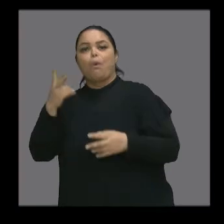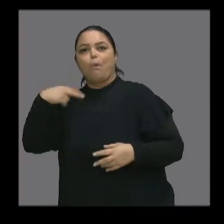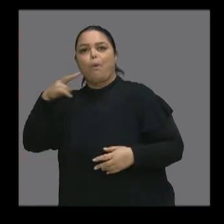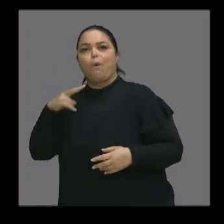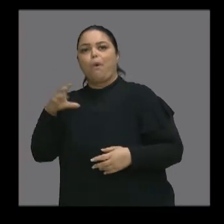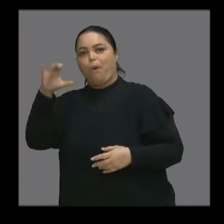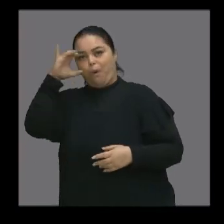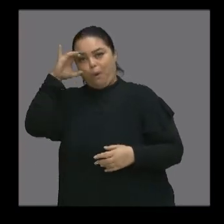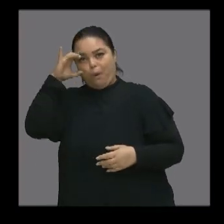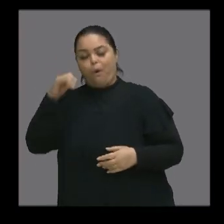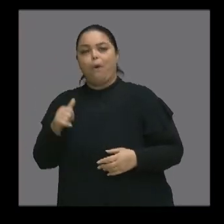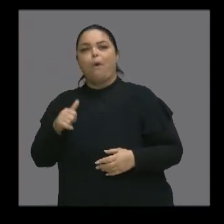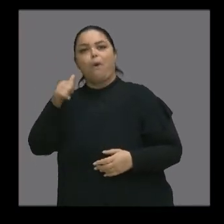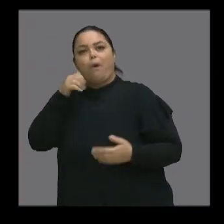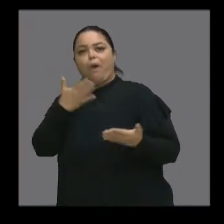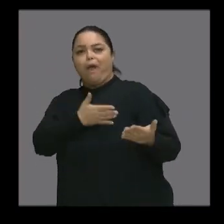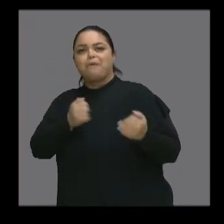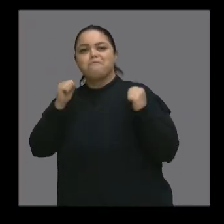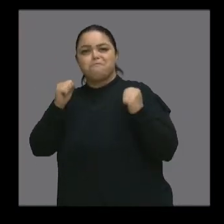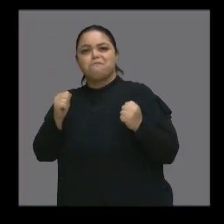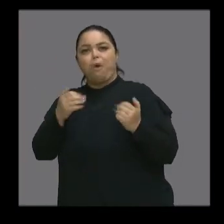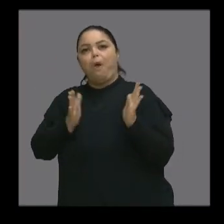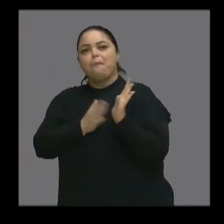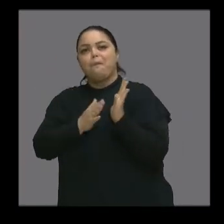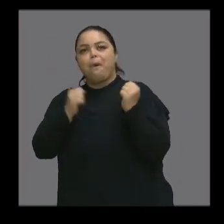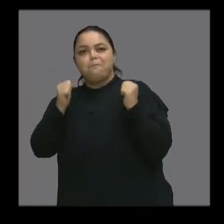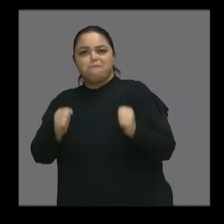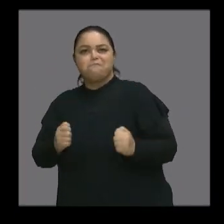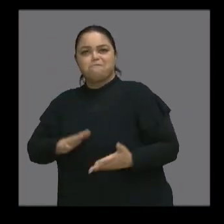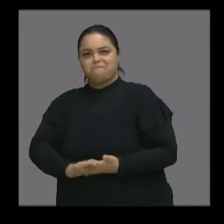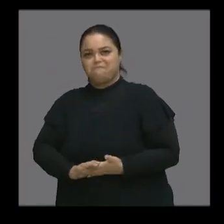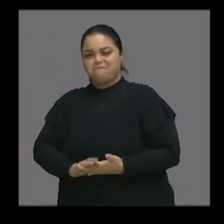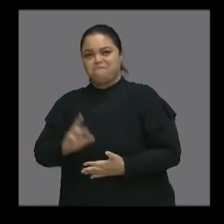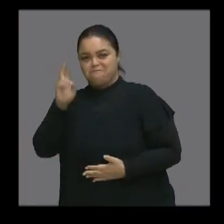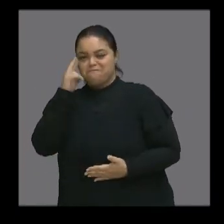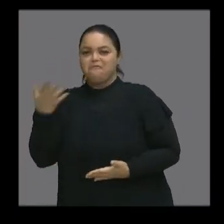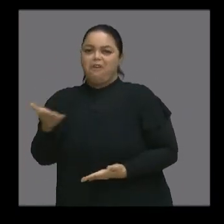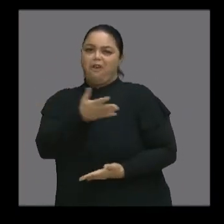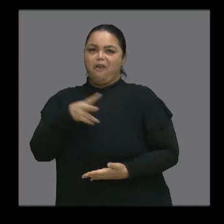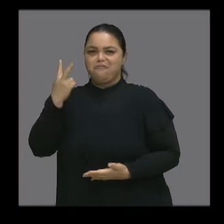Dulce Rita para propor que ela propusesse aos senhores